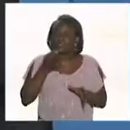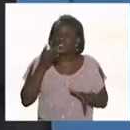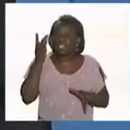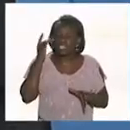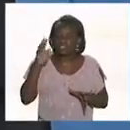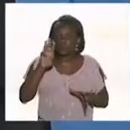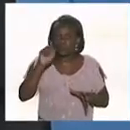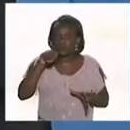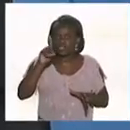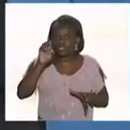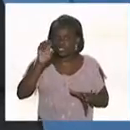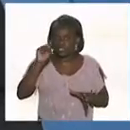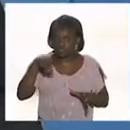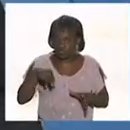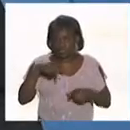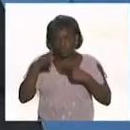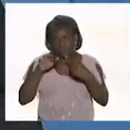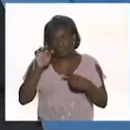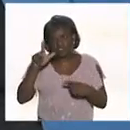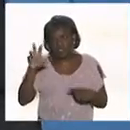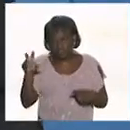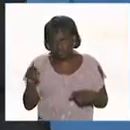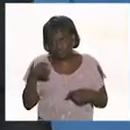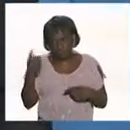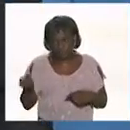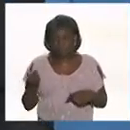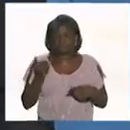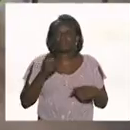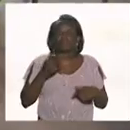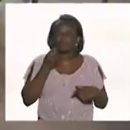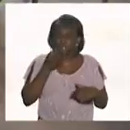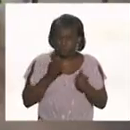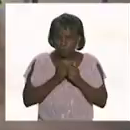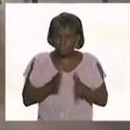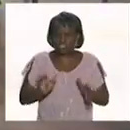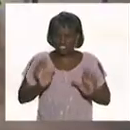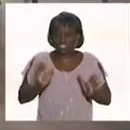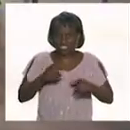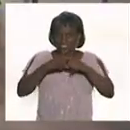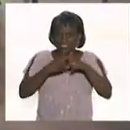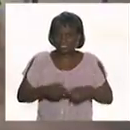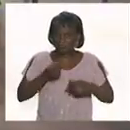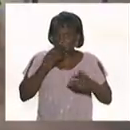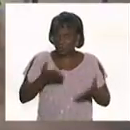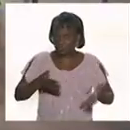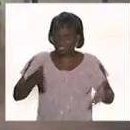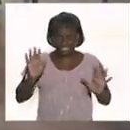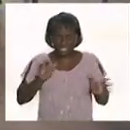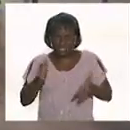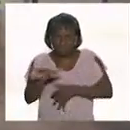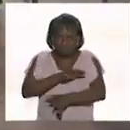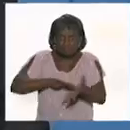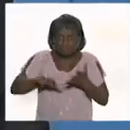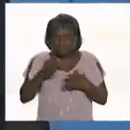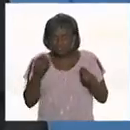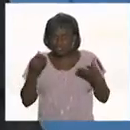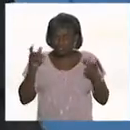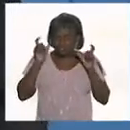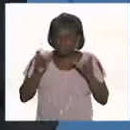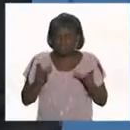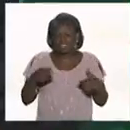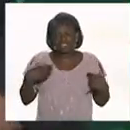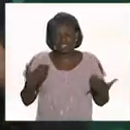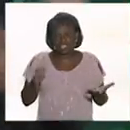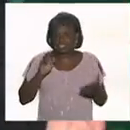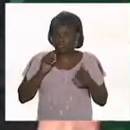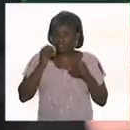sua opinião, deputado Anderson Nogueira, e depois vou ouvir o deputado Flávio Serafini, é bom começar logo com o clássico? Eu acho. Movimenta bastante? Eu acho